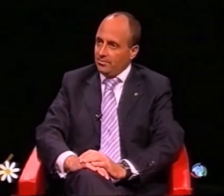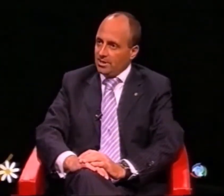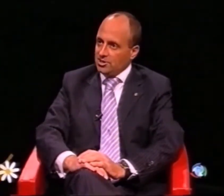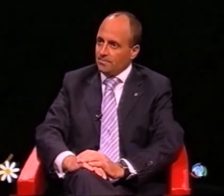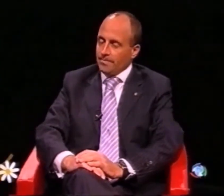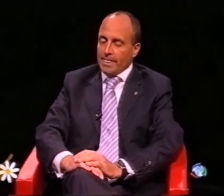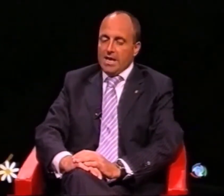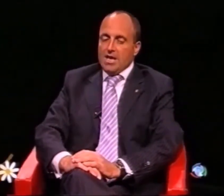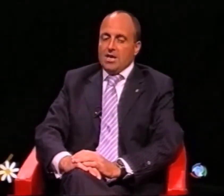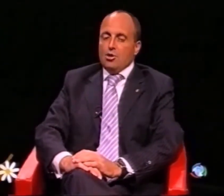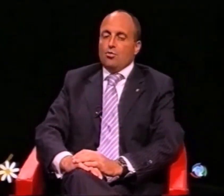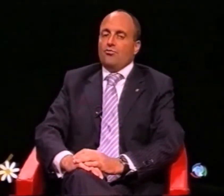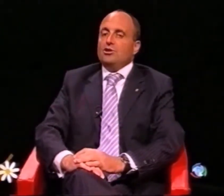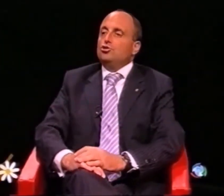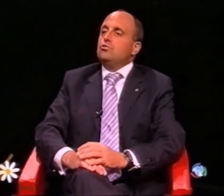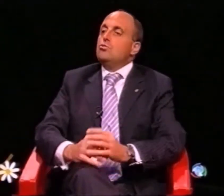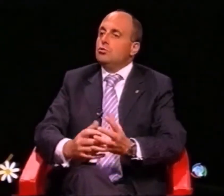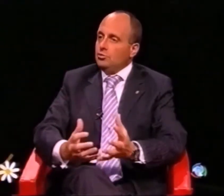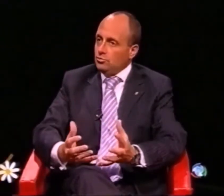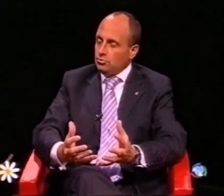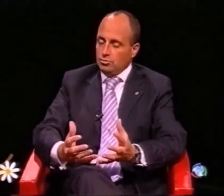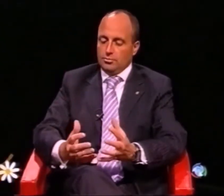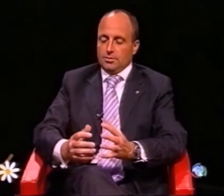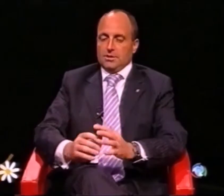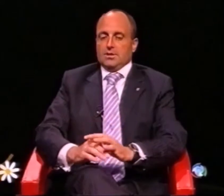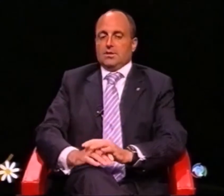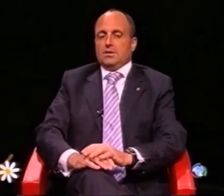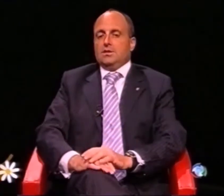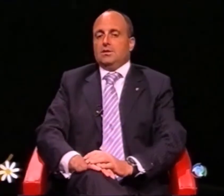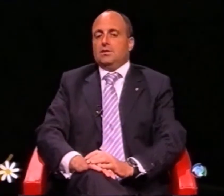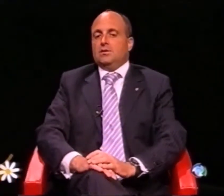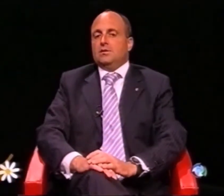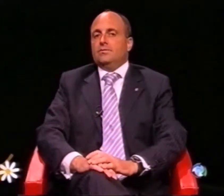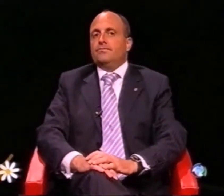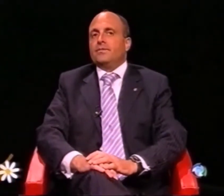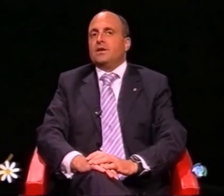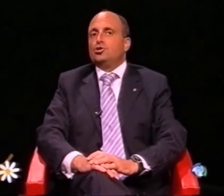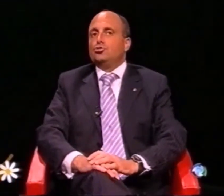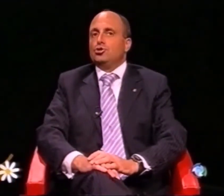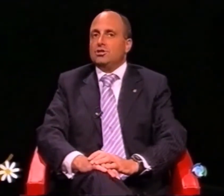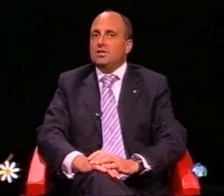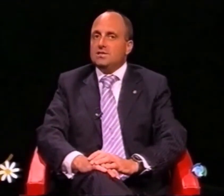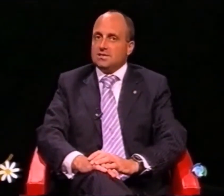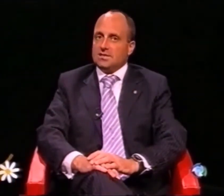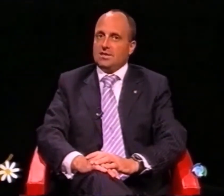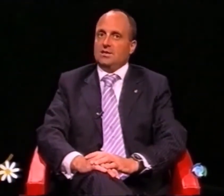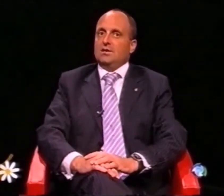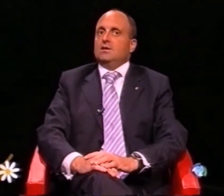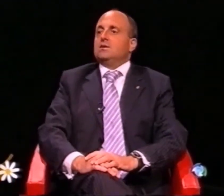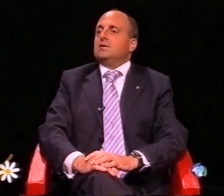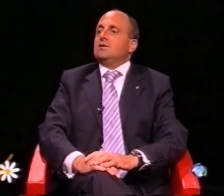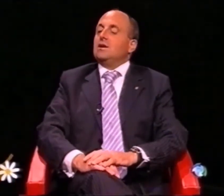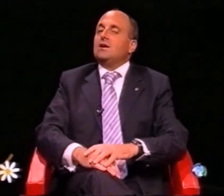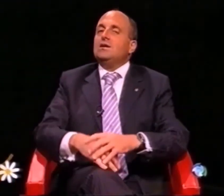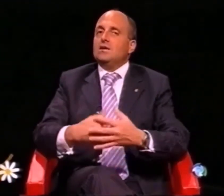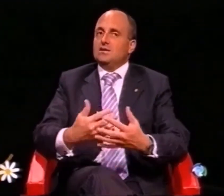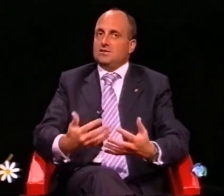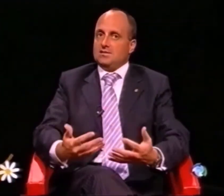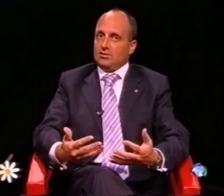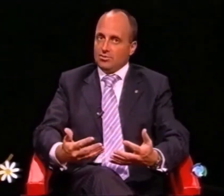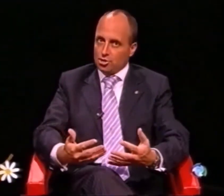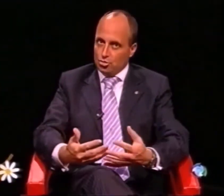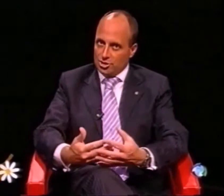vítimas eu vejo muito a justiça a